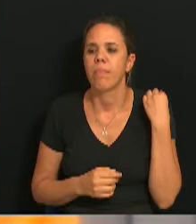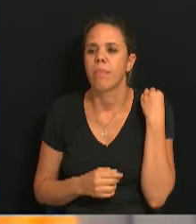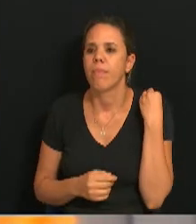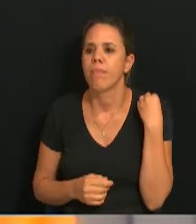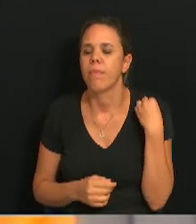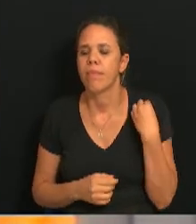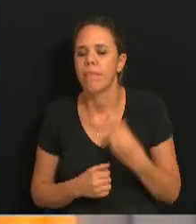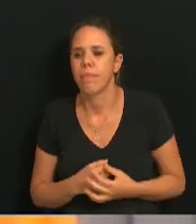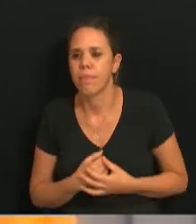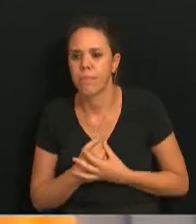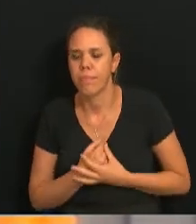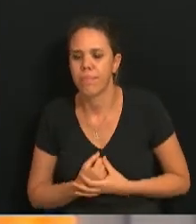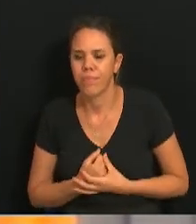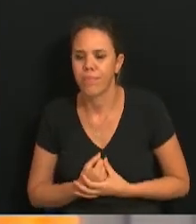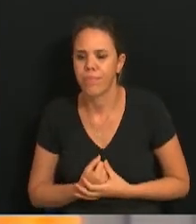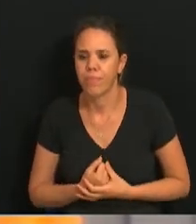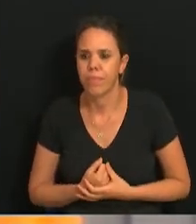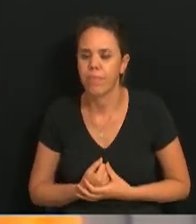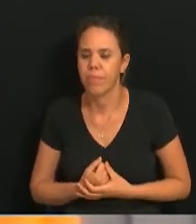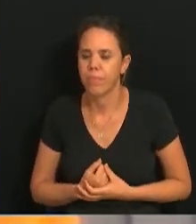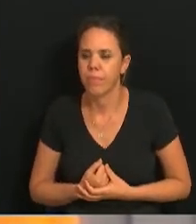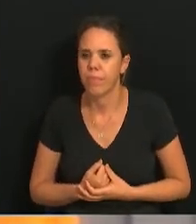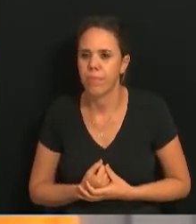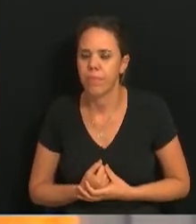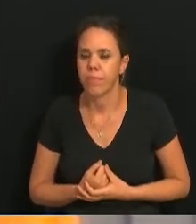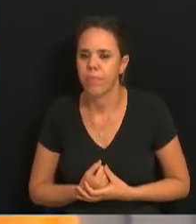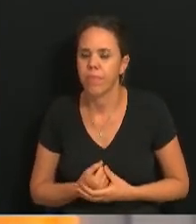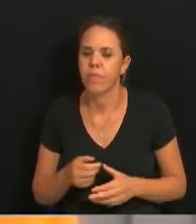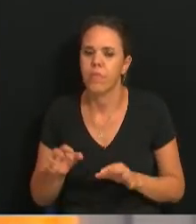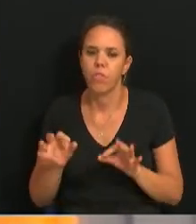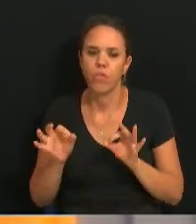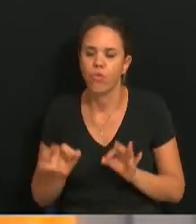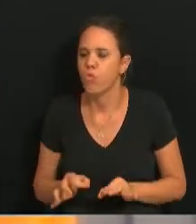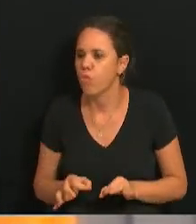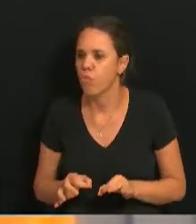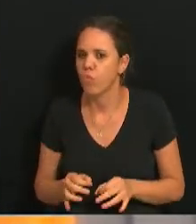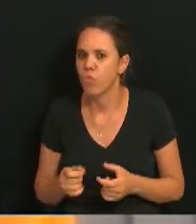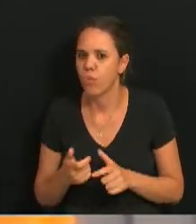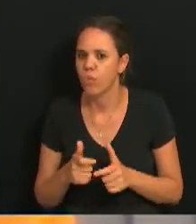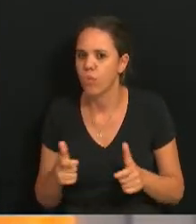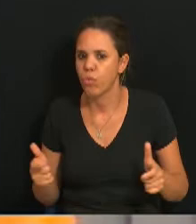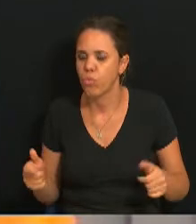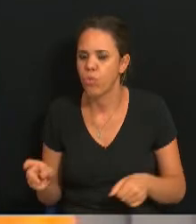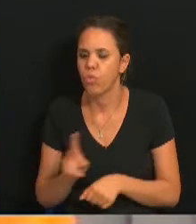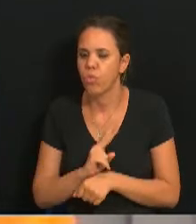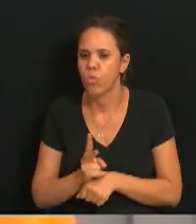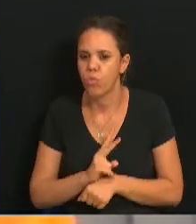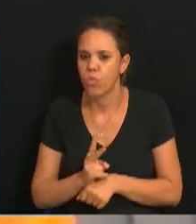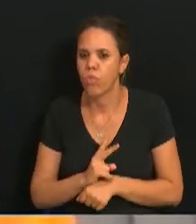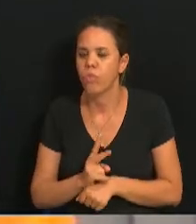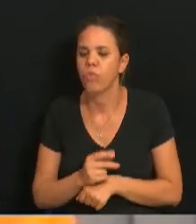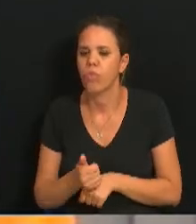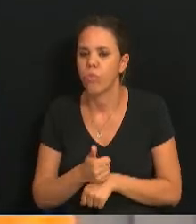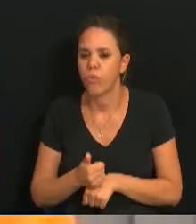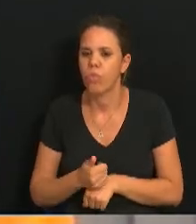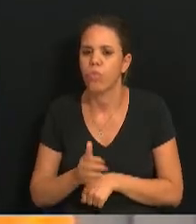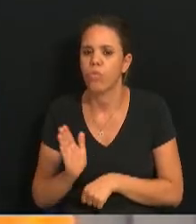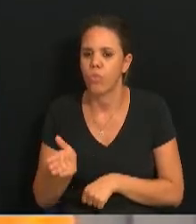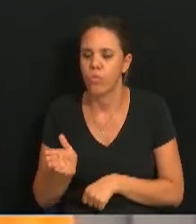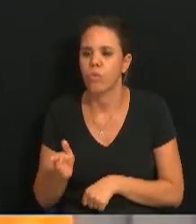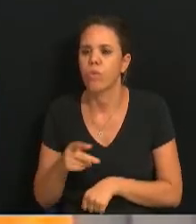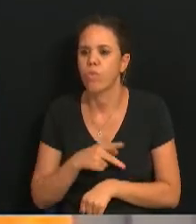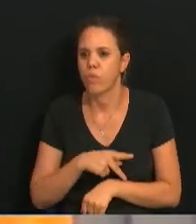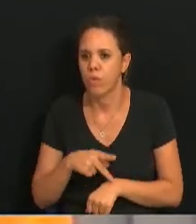E isso é justo porque a maioria dos monitores e agentes desses profissionais já tem formação